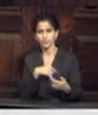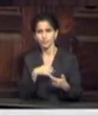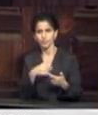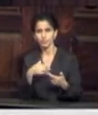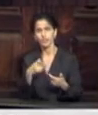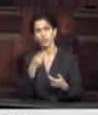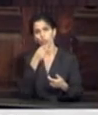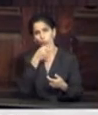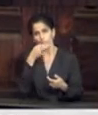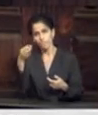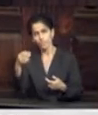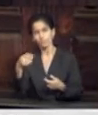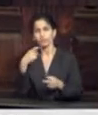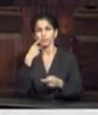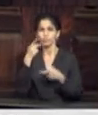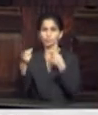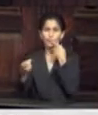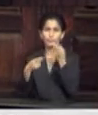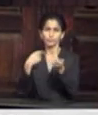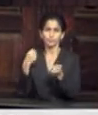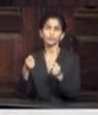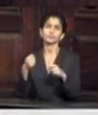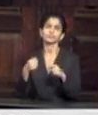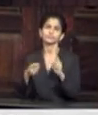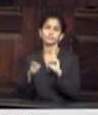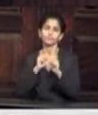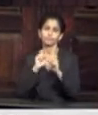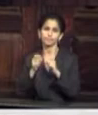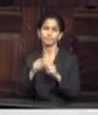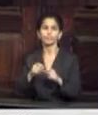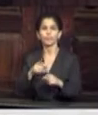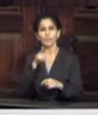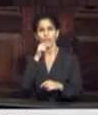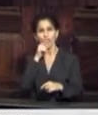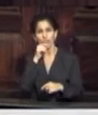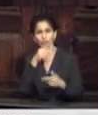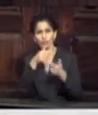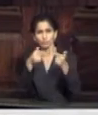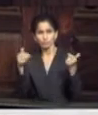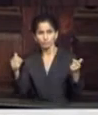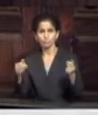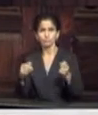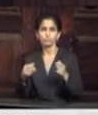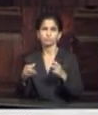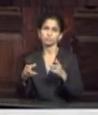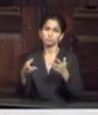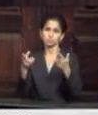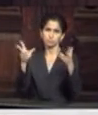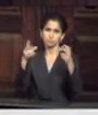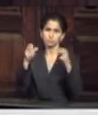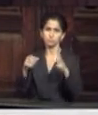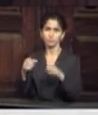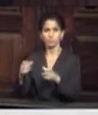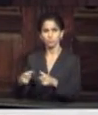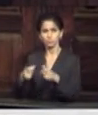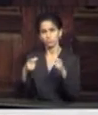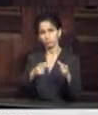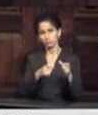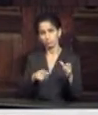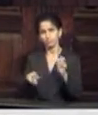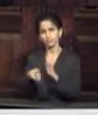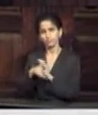que dizer a respeito da gestão da água em seus respectivos territórios.